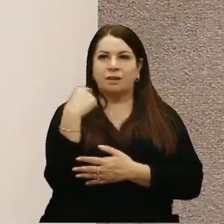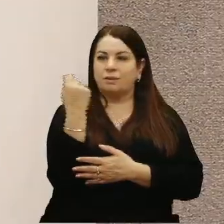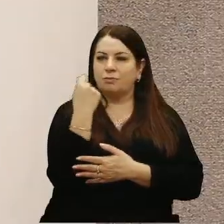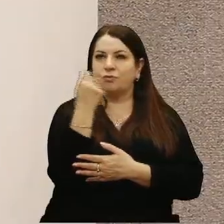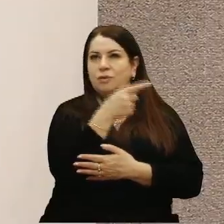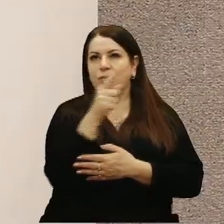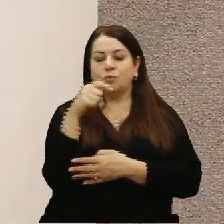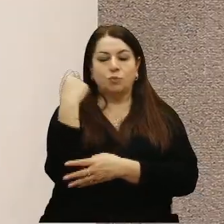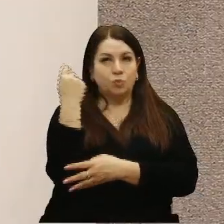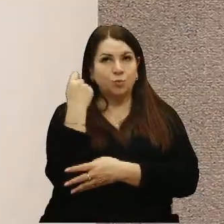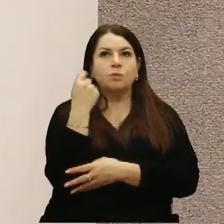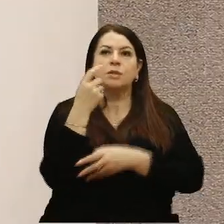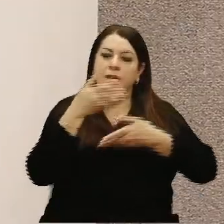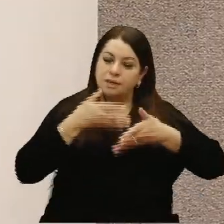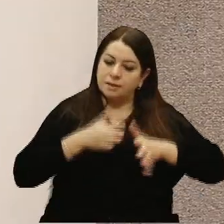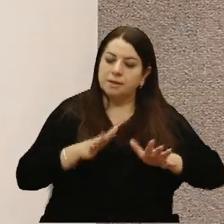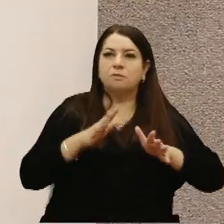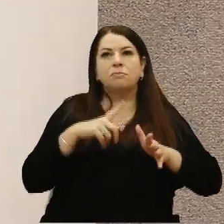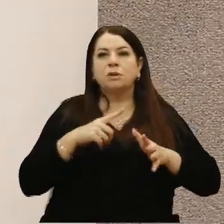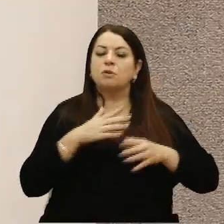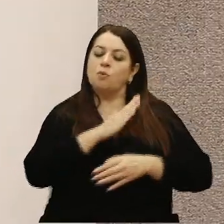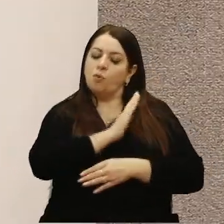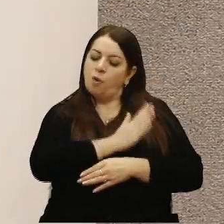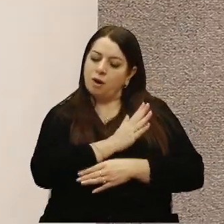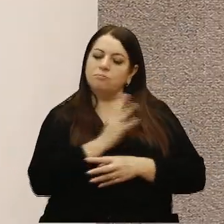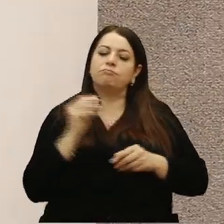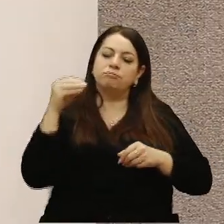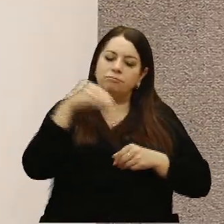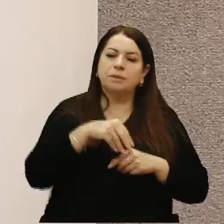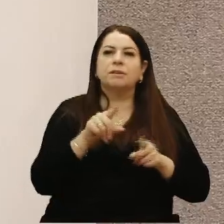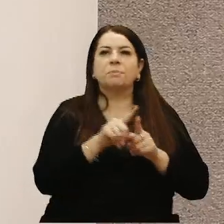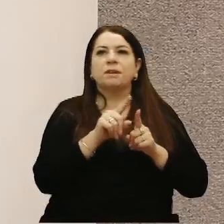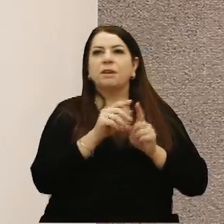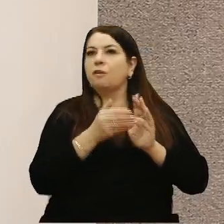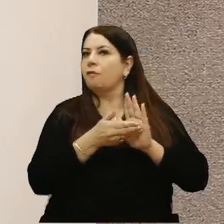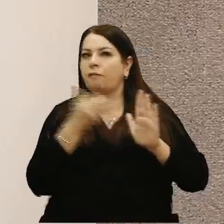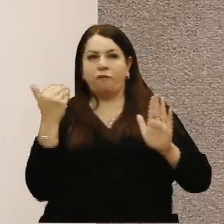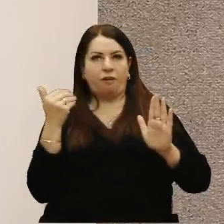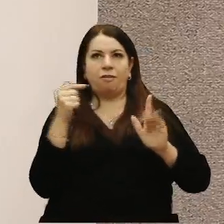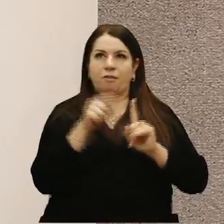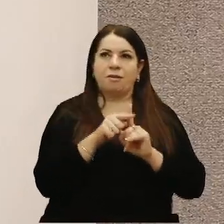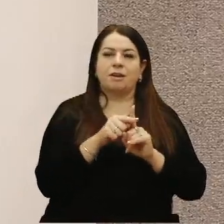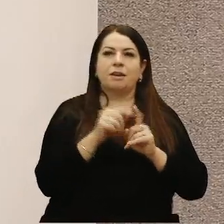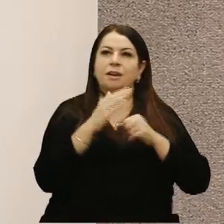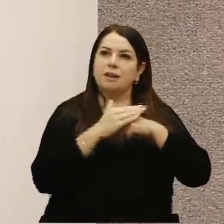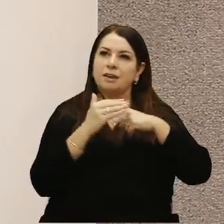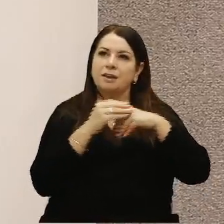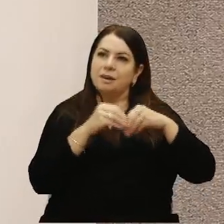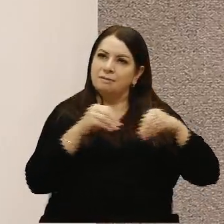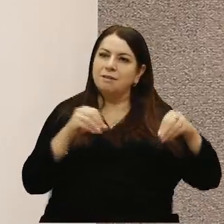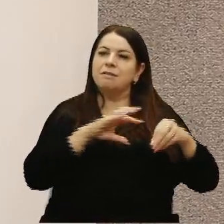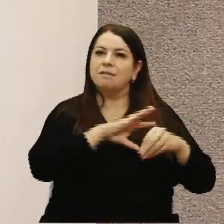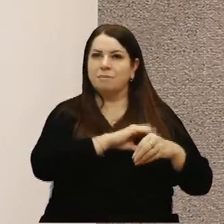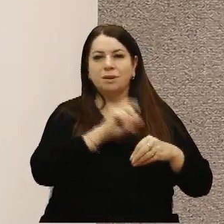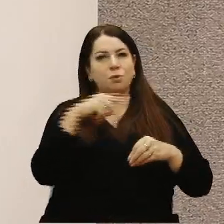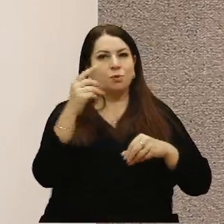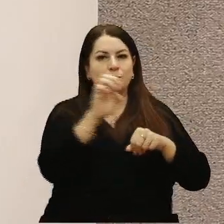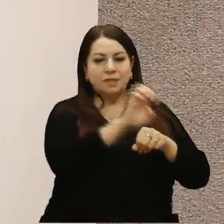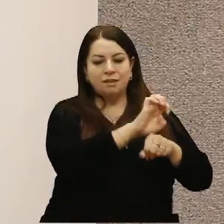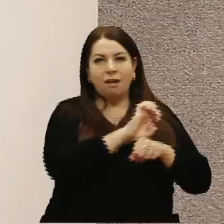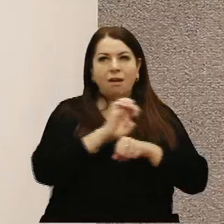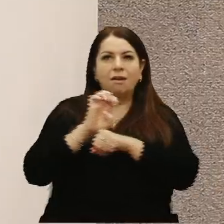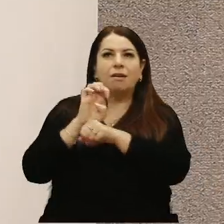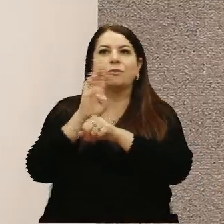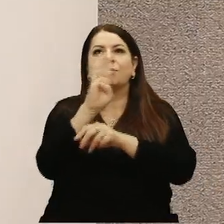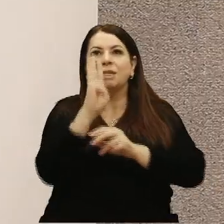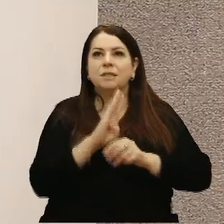que são por nascimento, aqueles que são de coração e aqueles que estão fora dessa nossa querida terra amada, né, estão em outros estados do Brasil,